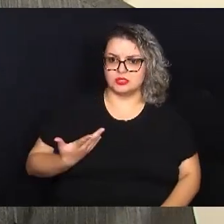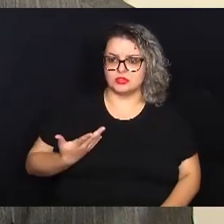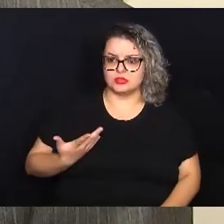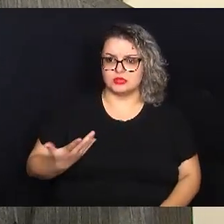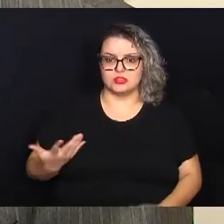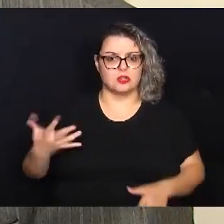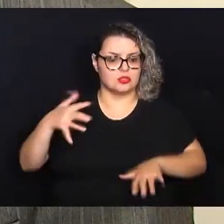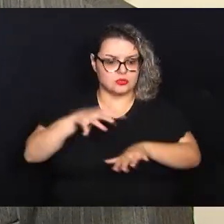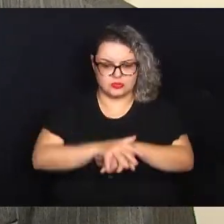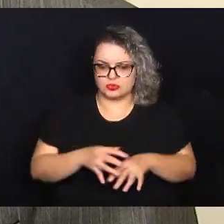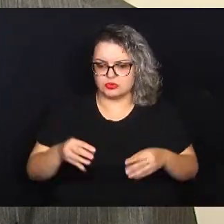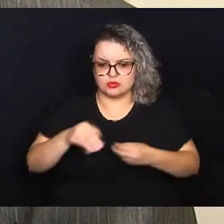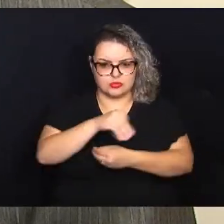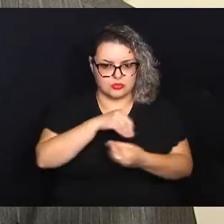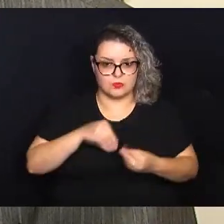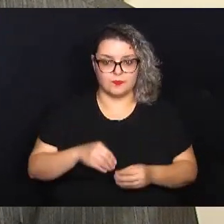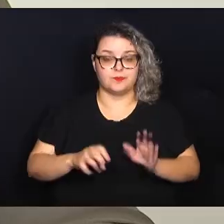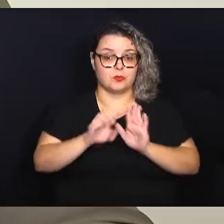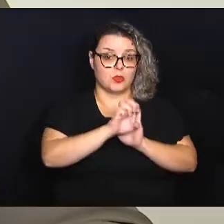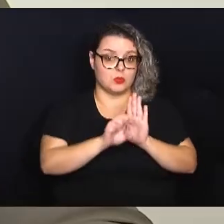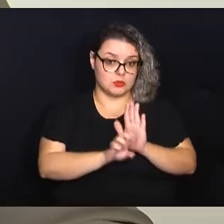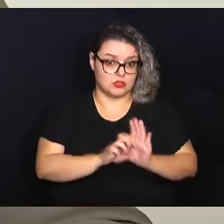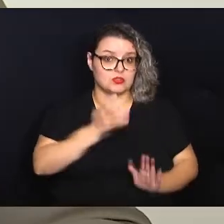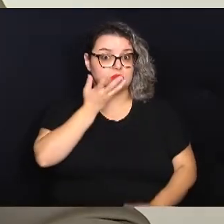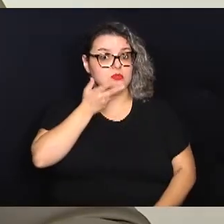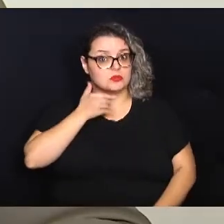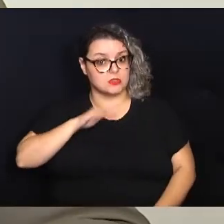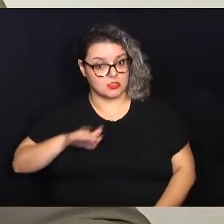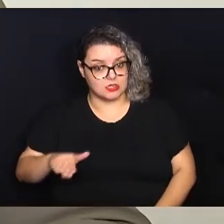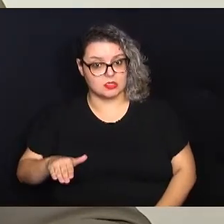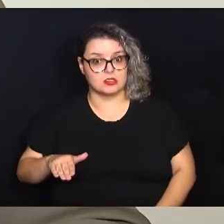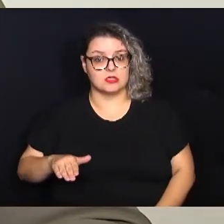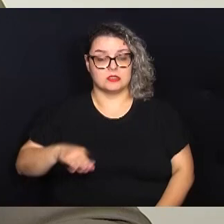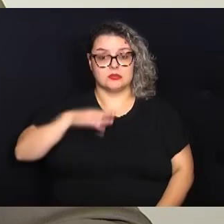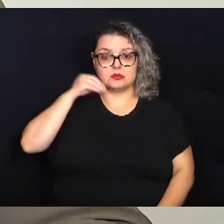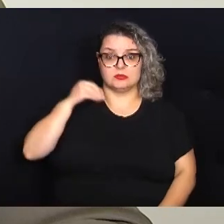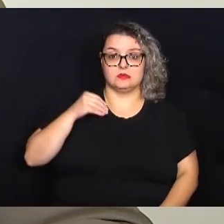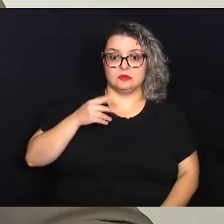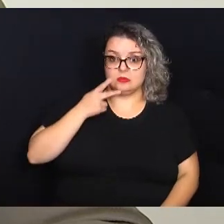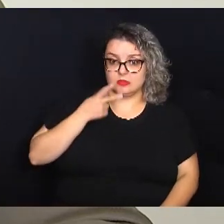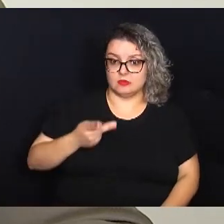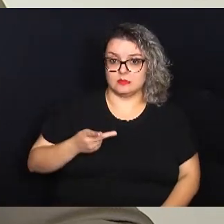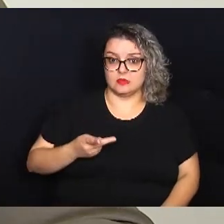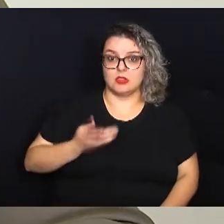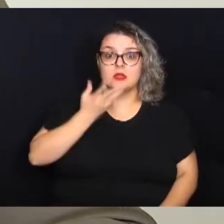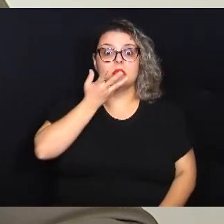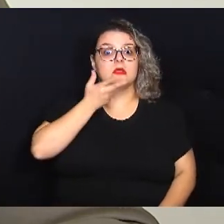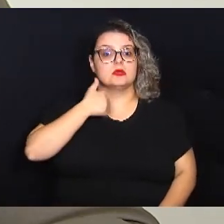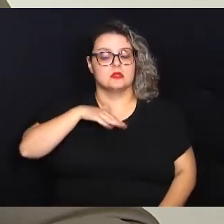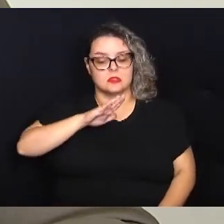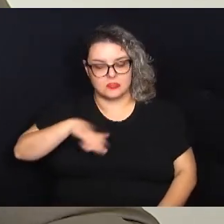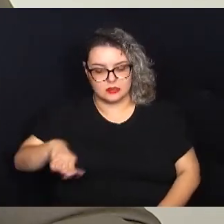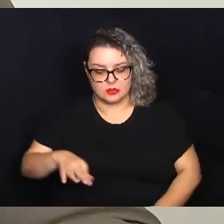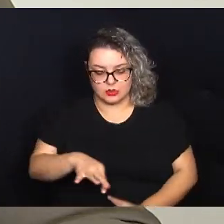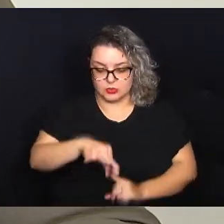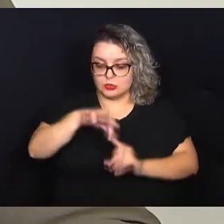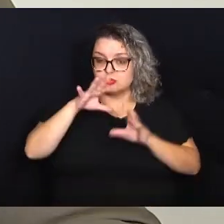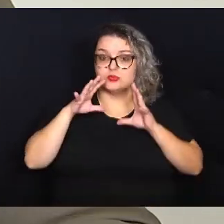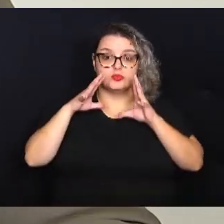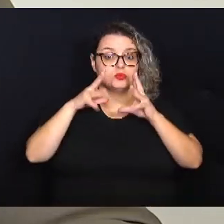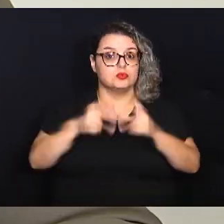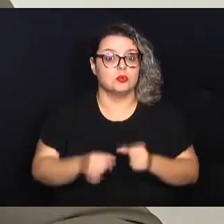em políticas integrais. Como o Estatuto da Criança preconiza, a criança deve ser